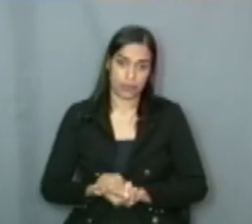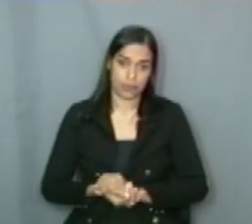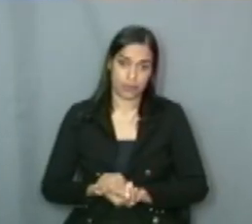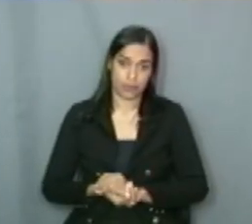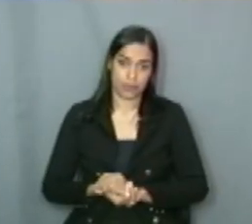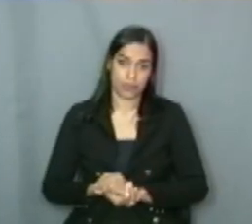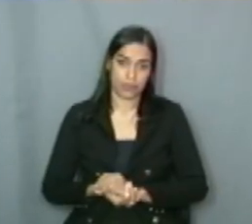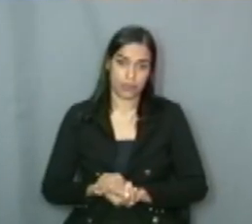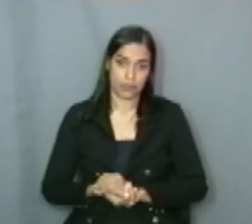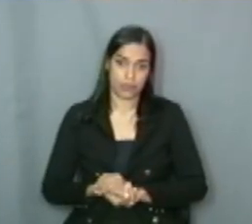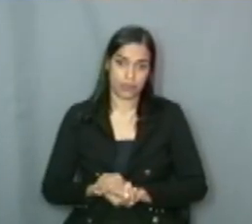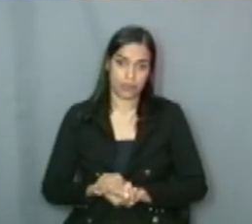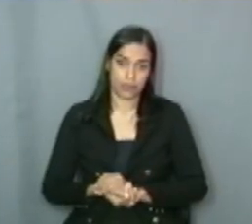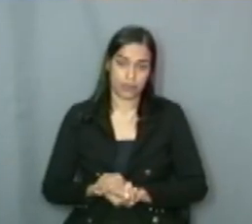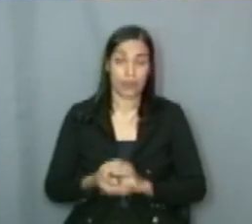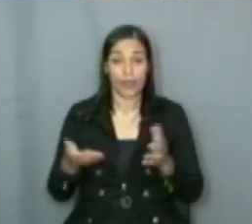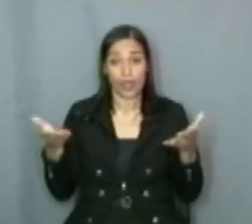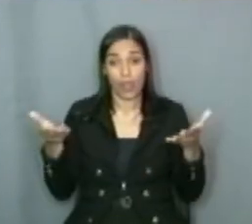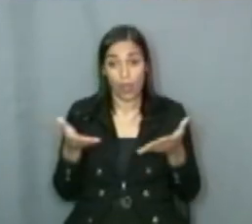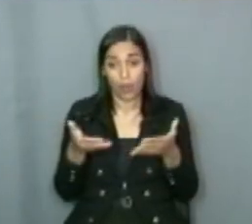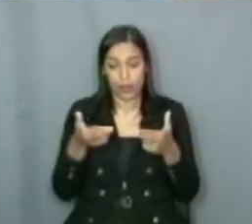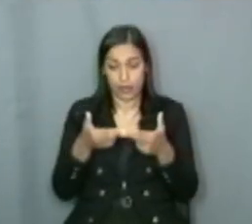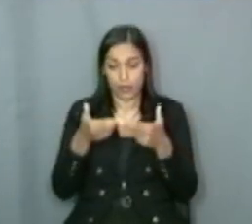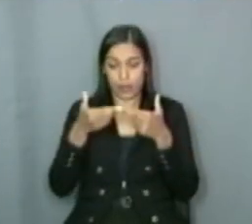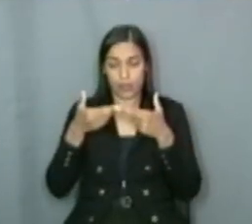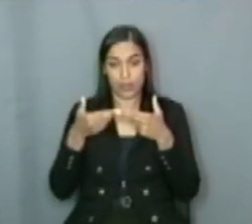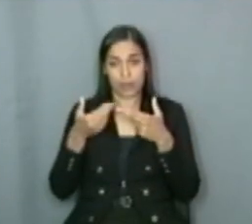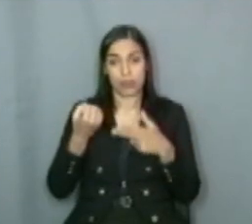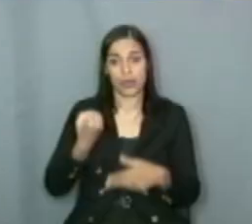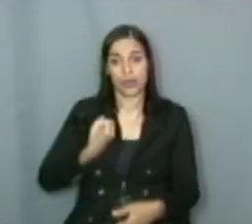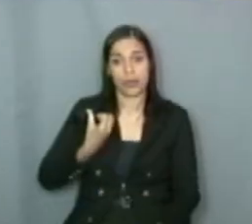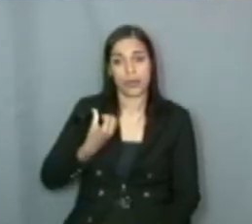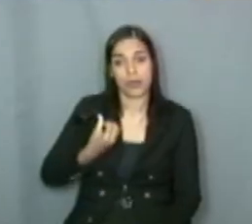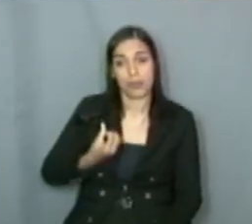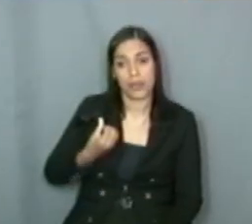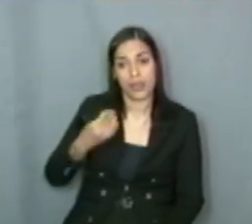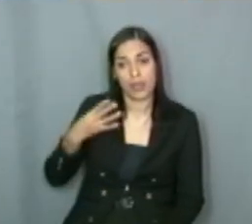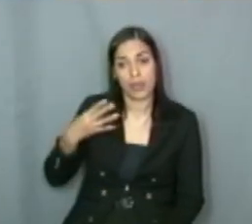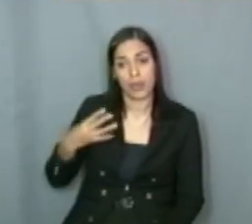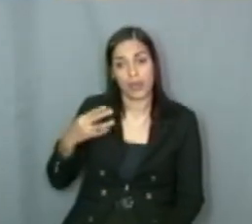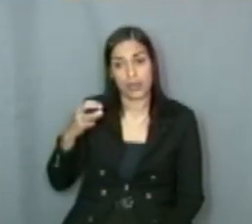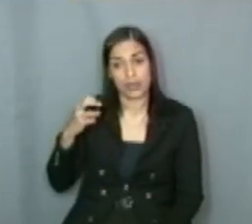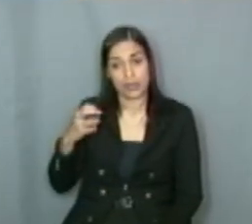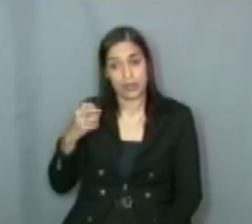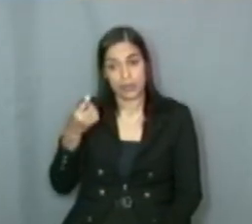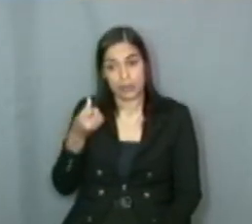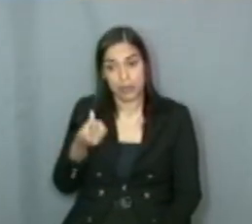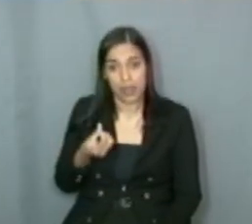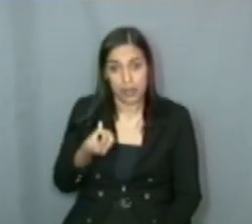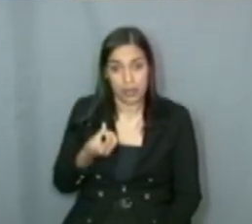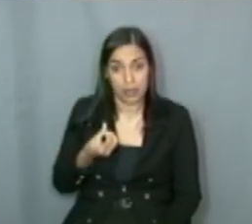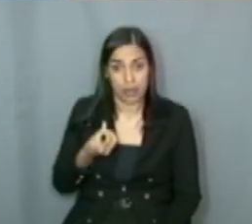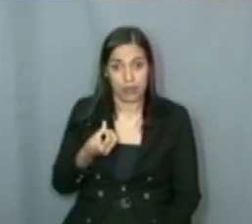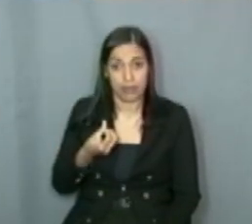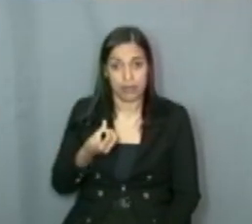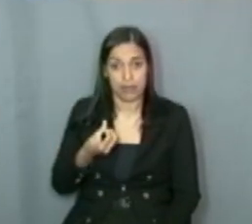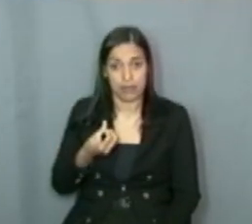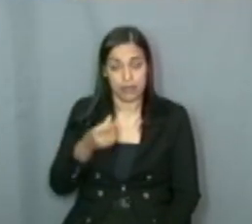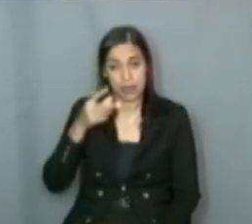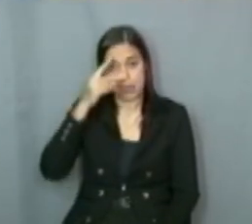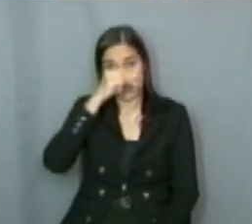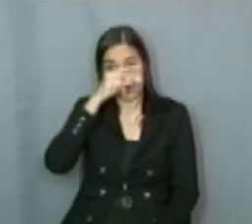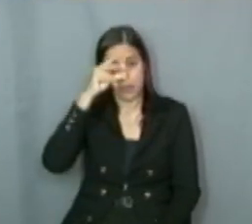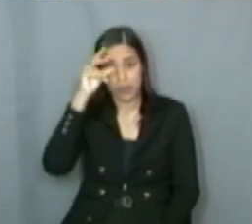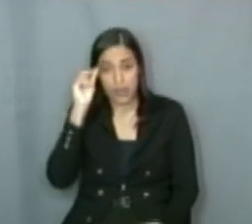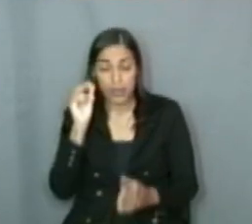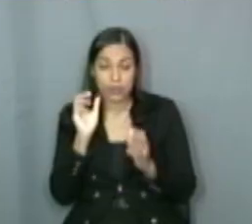Vamos agora ao requerimento 6456. Eu indico à Prefeitura do